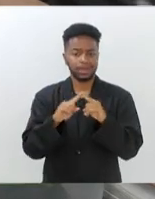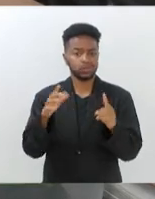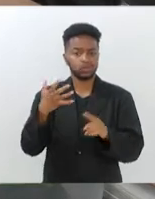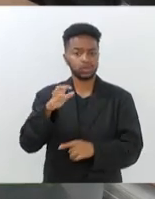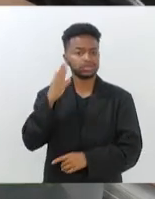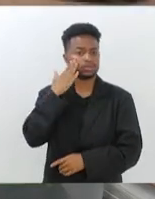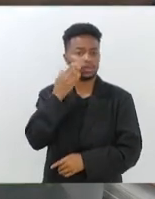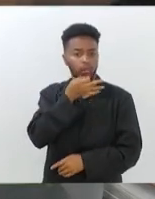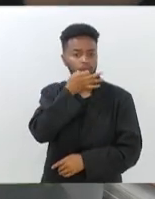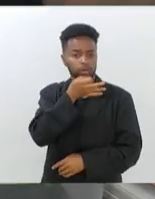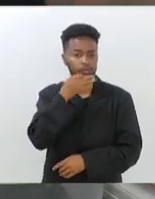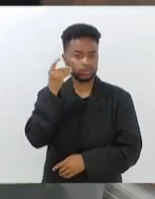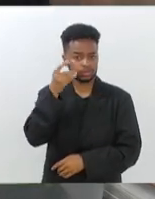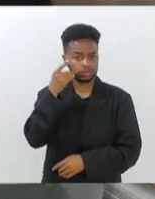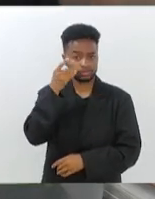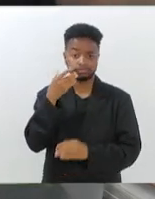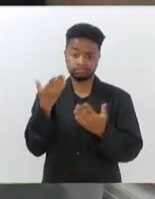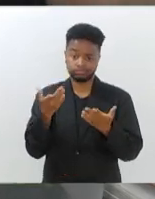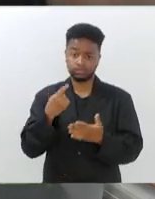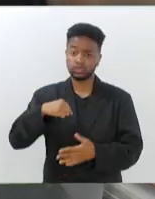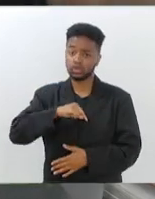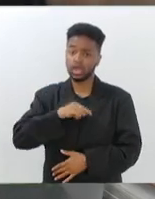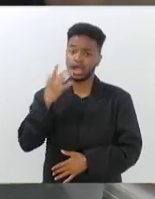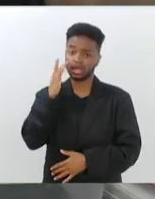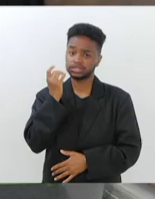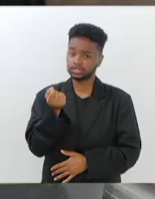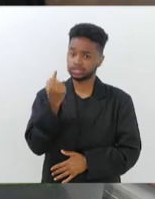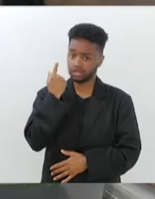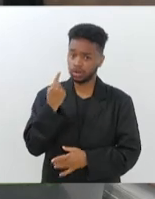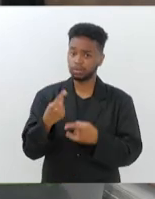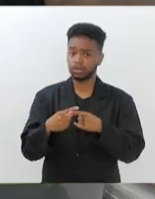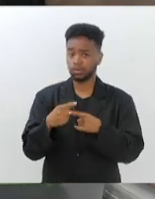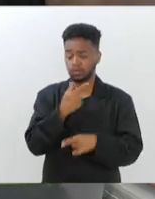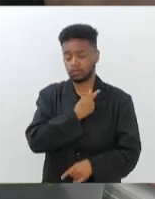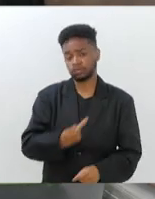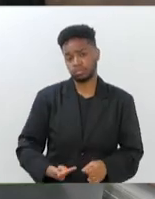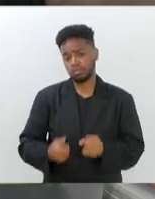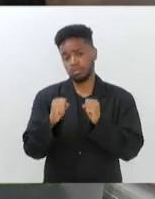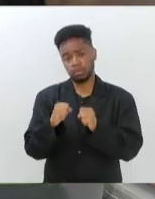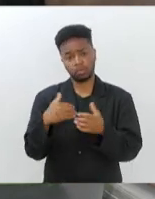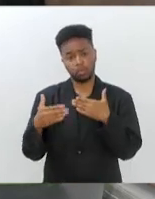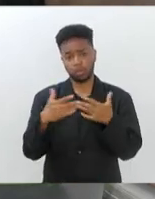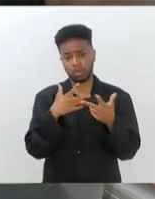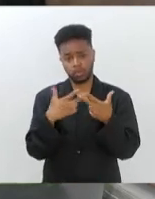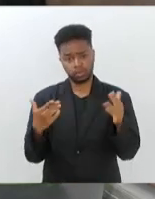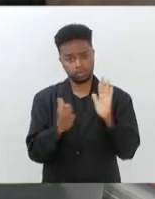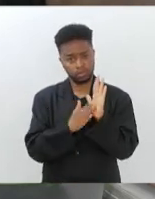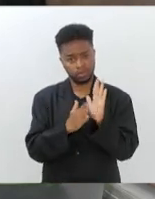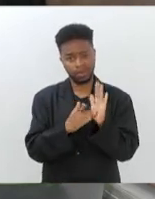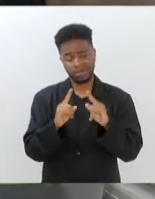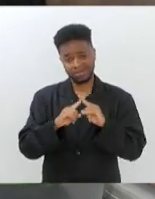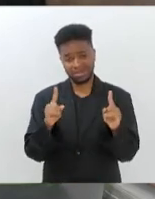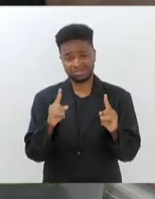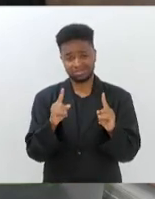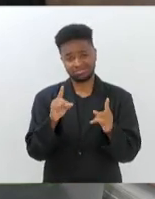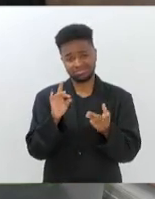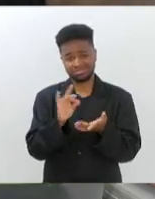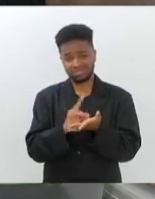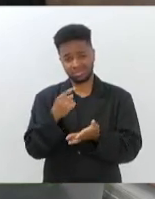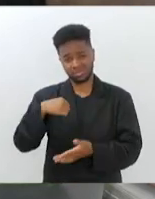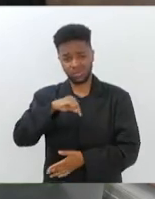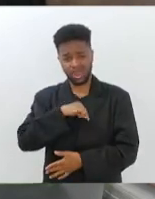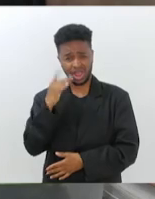deputados né nós íamos achar estranho tá bom Governador pode propor qualquer coisa mas será que seria a gente achar